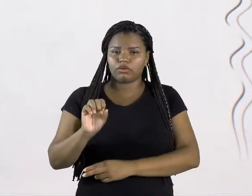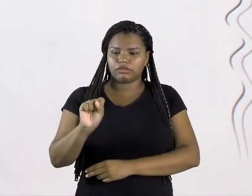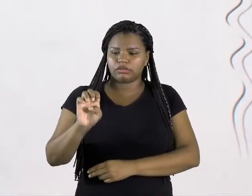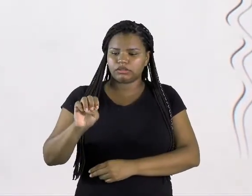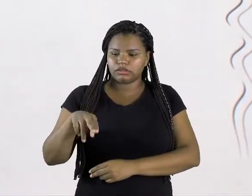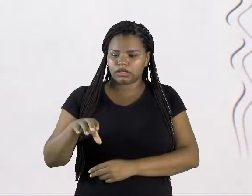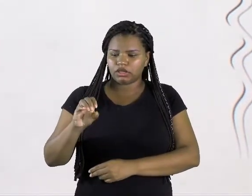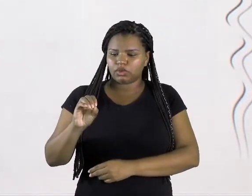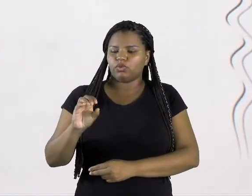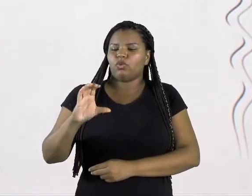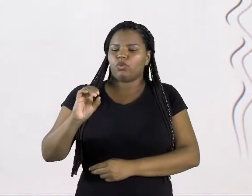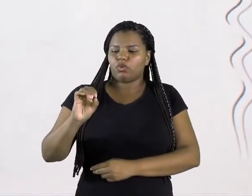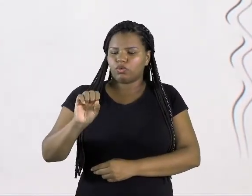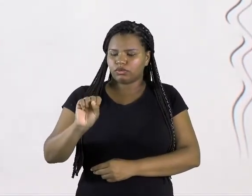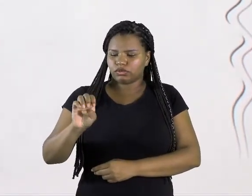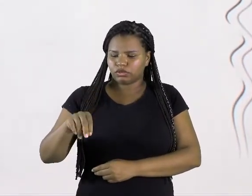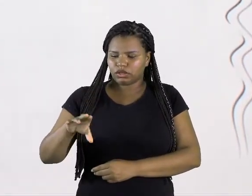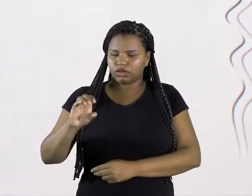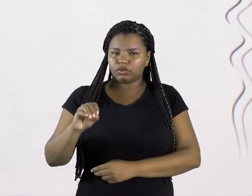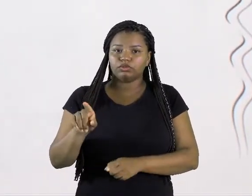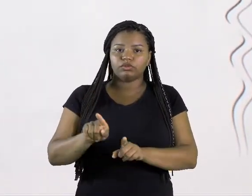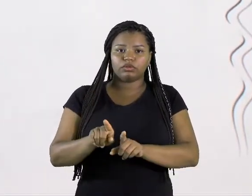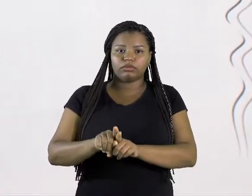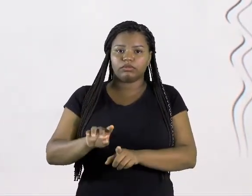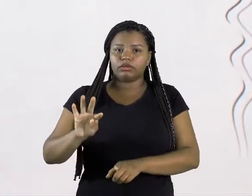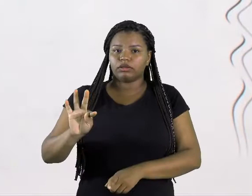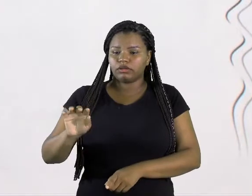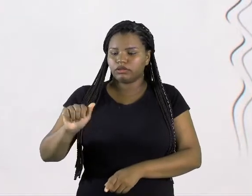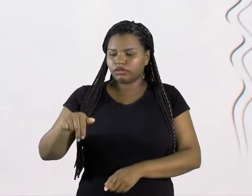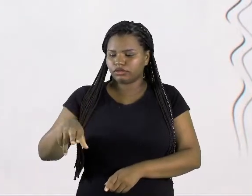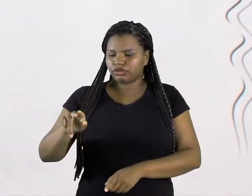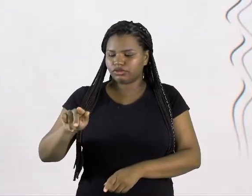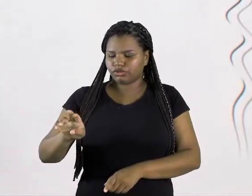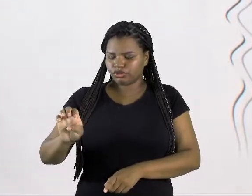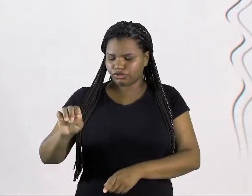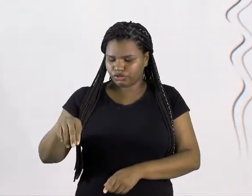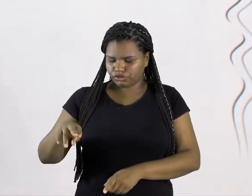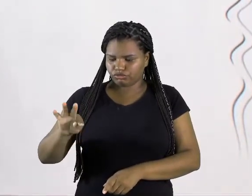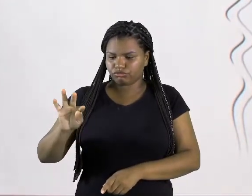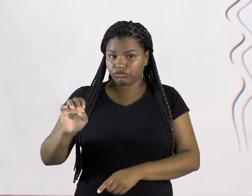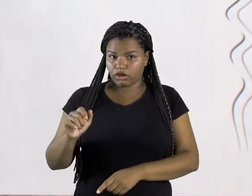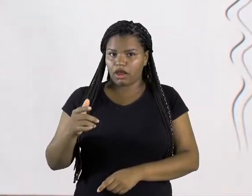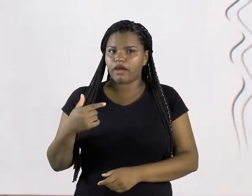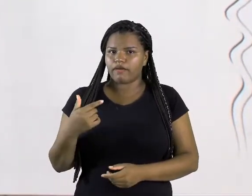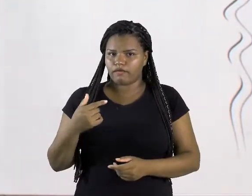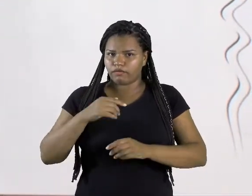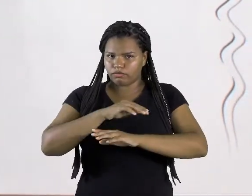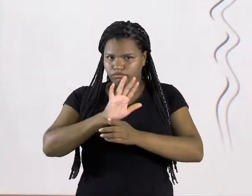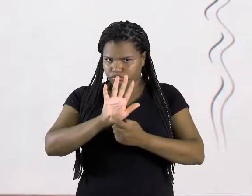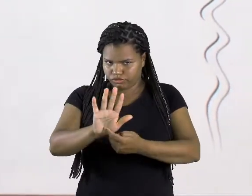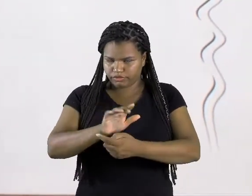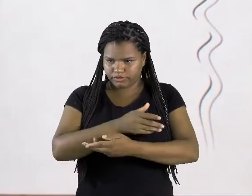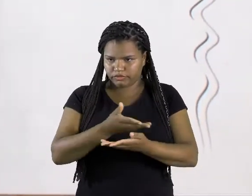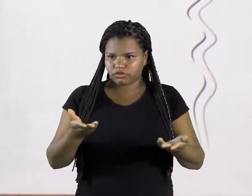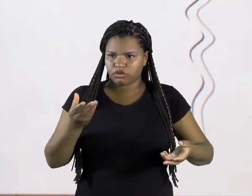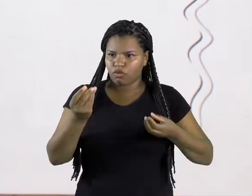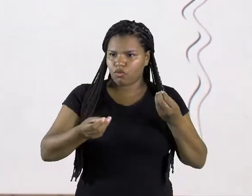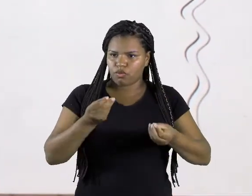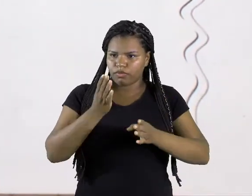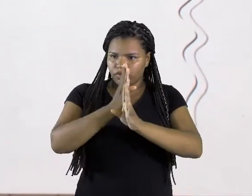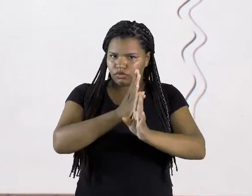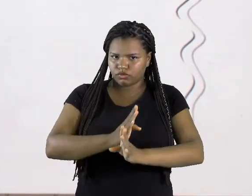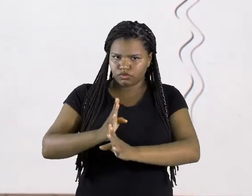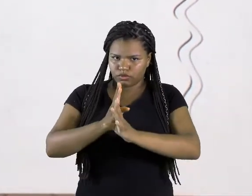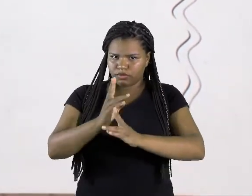Eu vou mostrar aqui para vocês como construir, como descobrir esse valor. Vamos lá? Eu tenho um quadrado de lado 2,